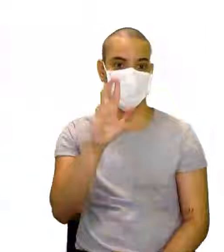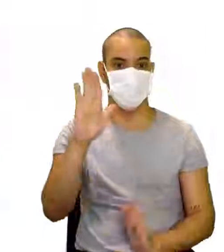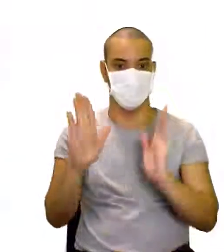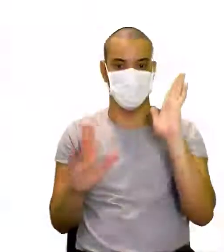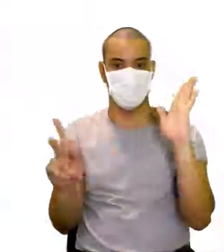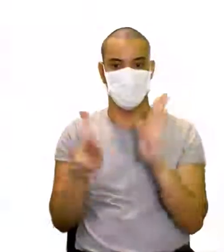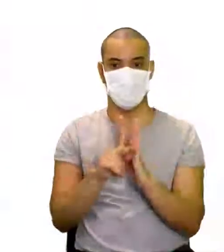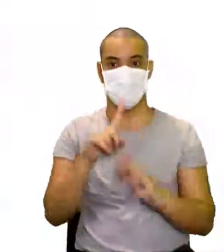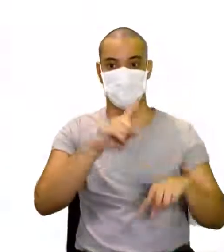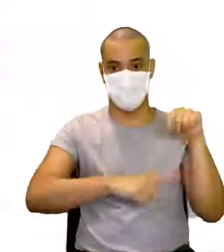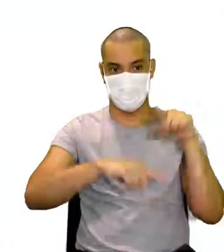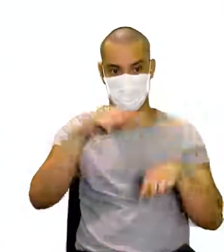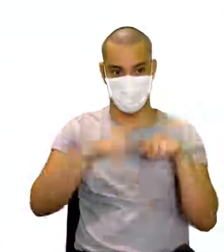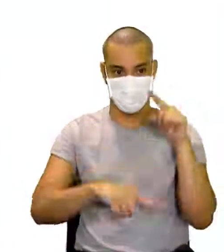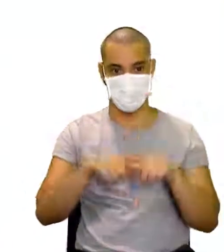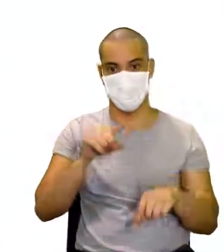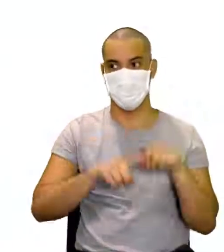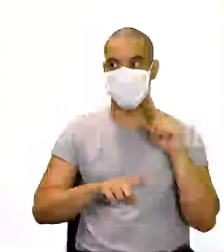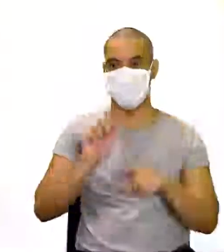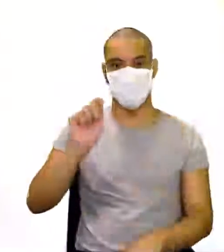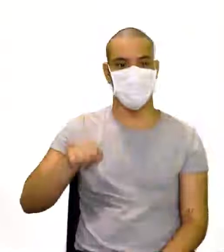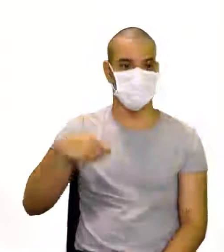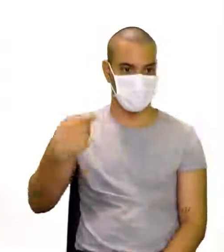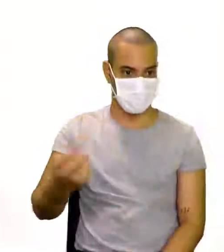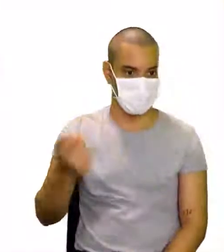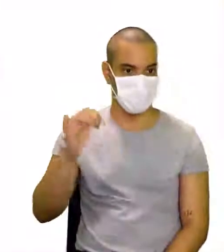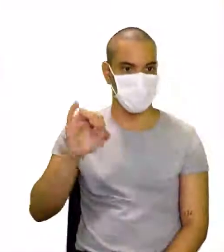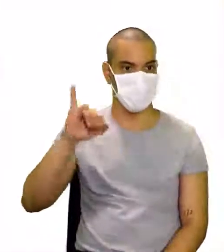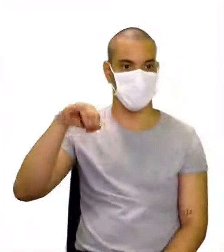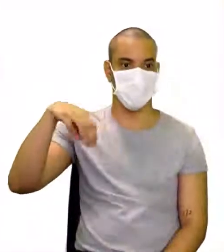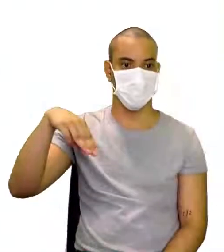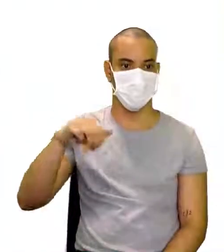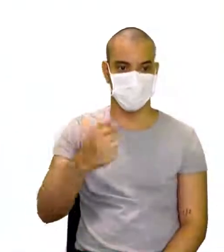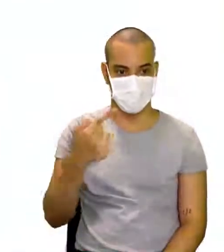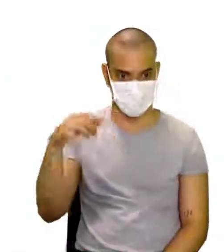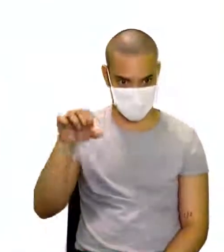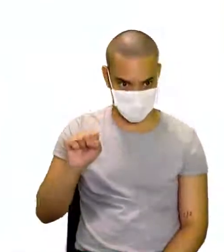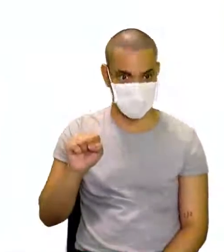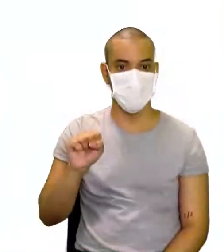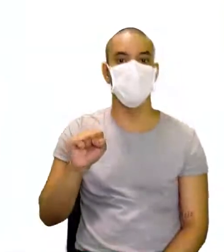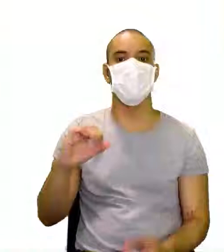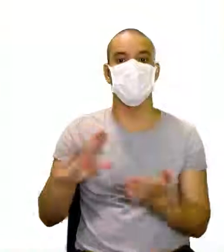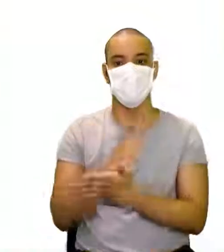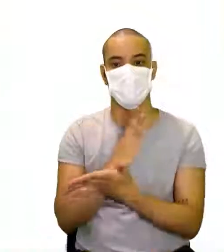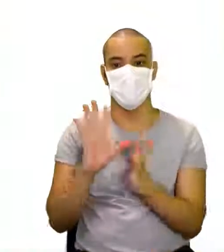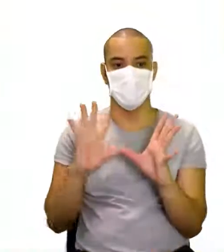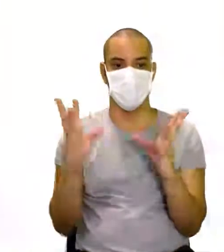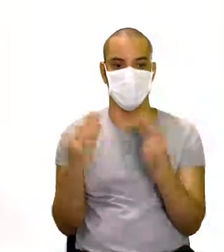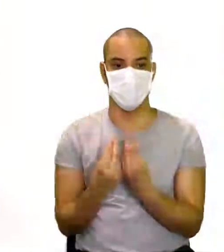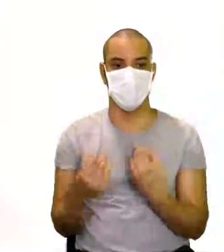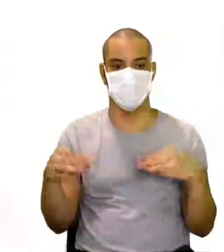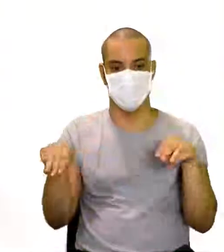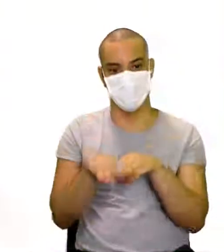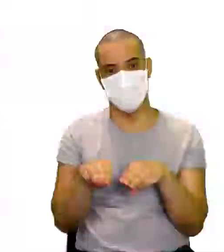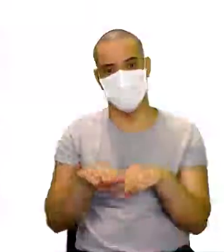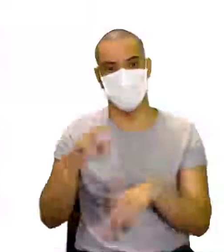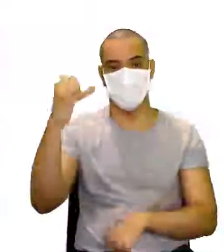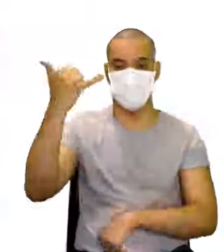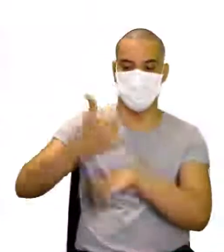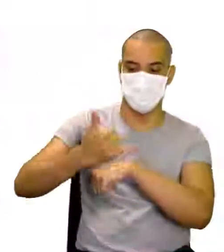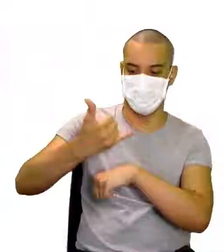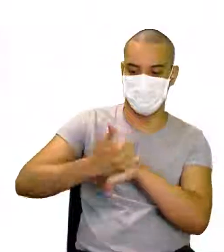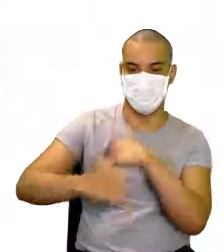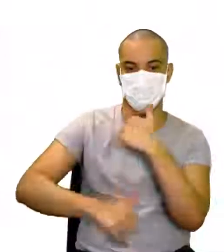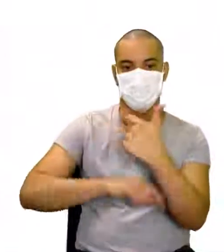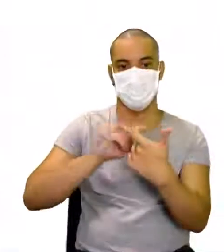determinados corpos, chamados ímãs, entre ímãs e certas substâncias magnéticas, como